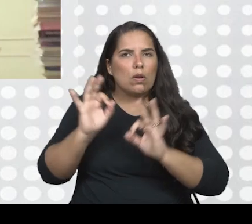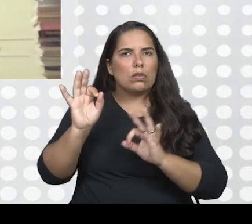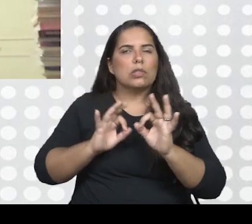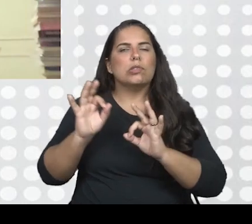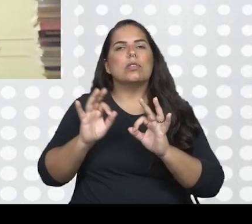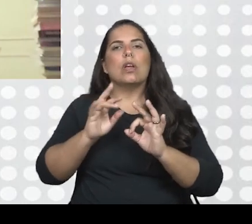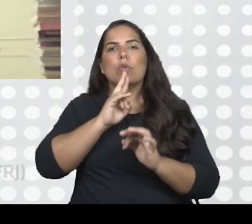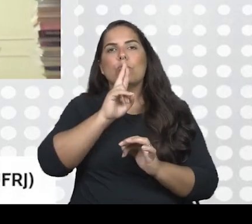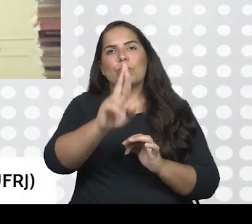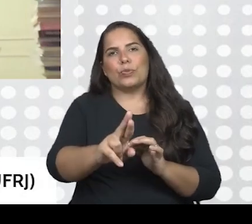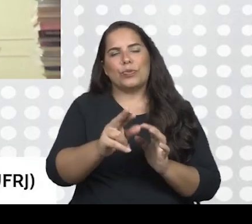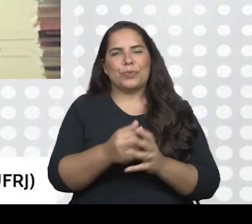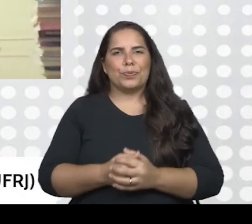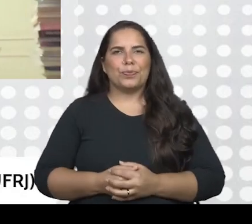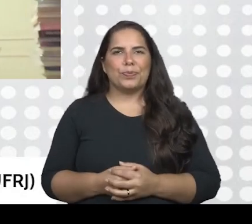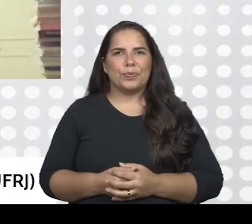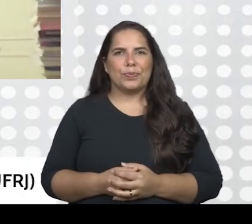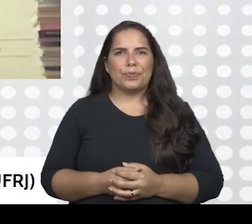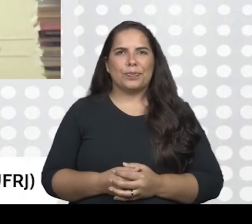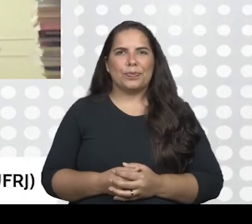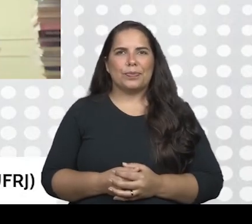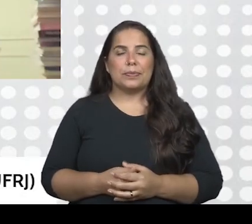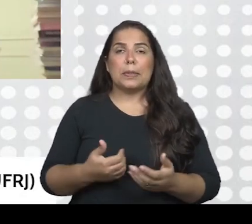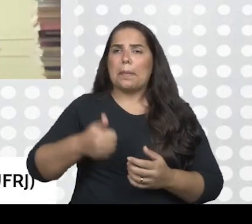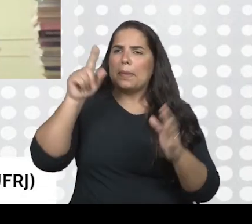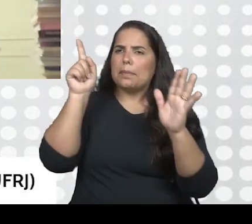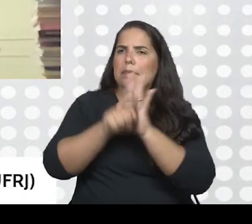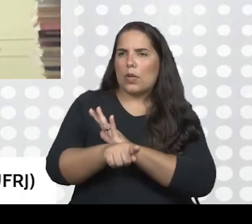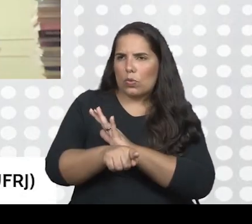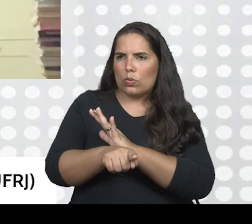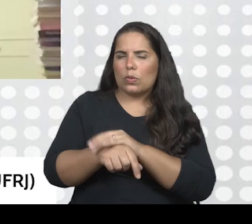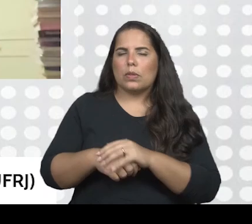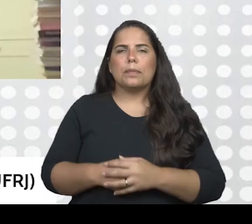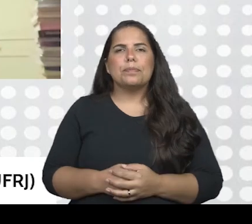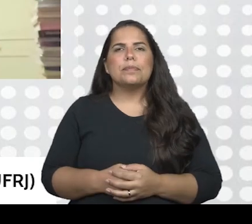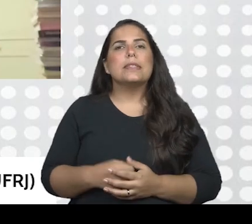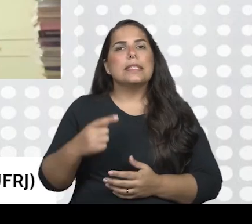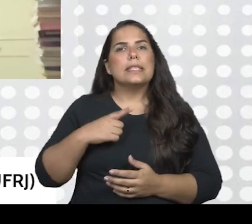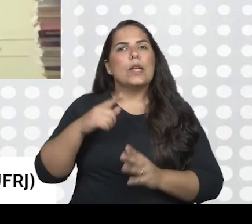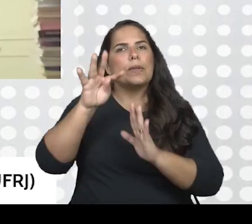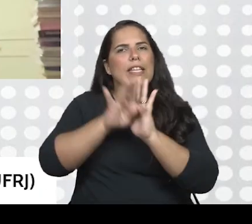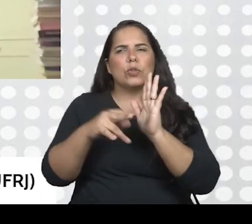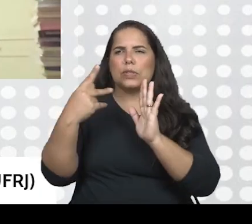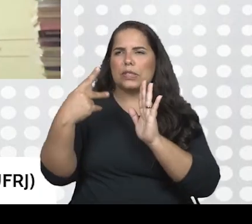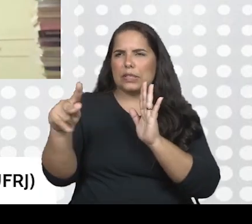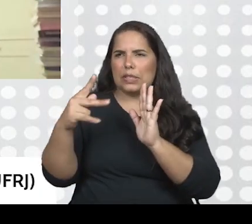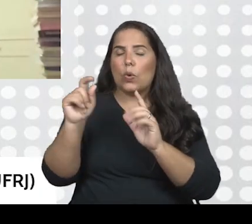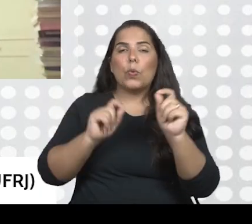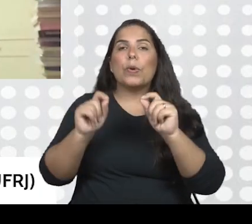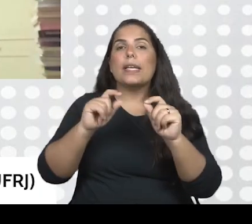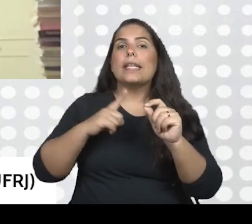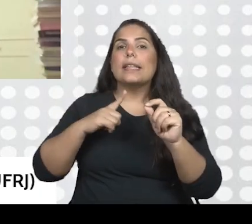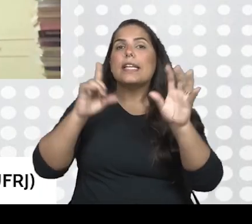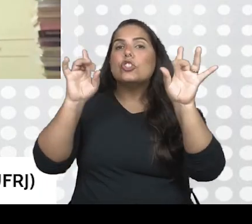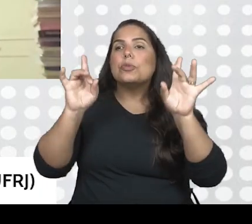elaborar a resposta. Como primeira pergunta, professora Márcia, existe um texto seu que se chama O que há